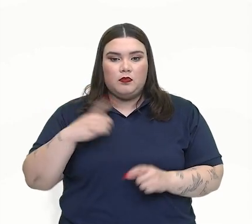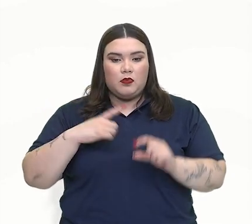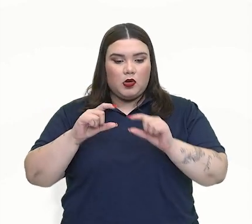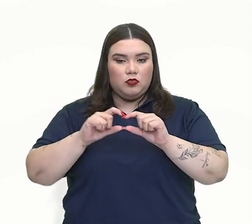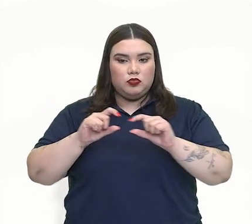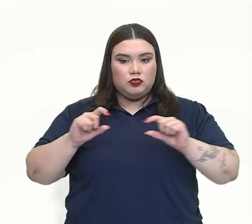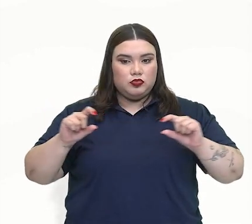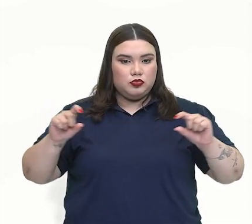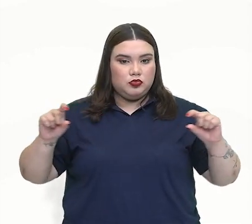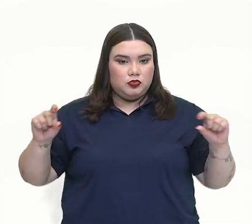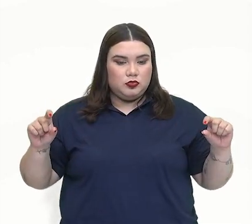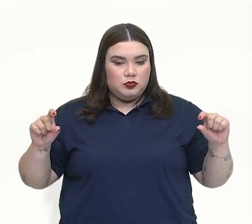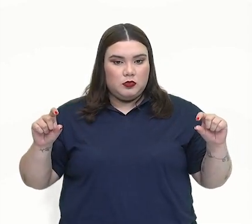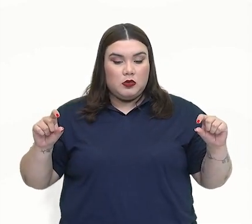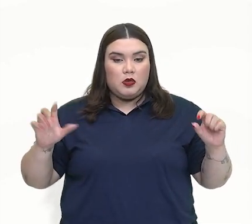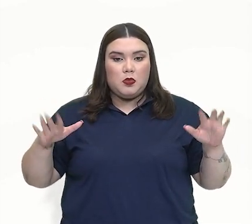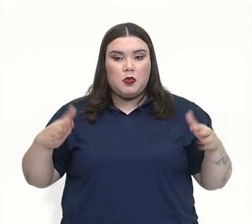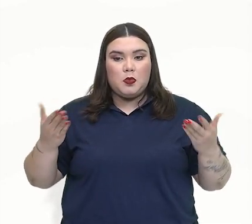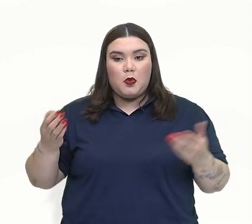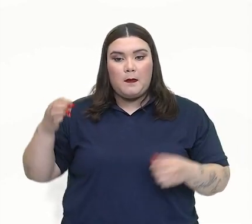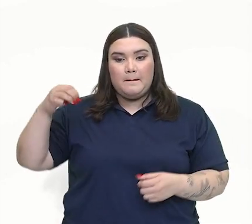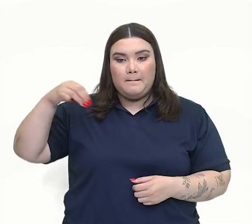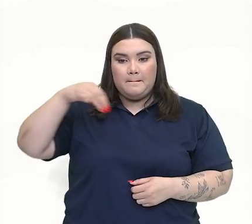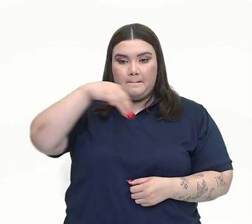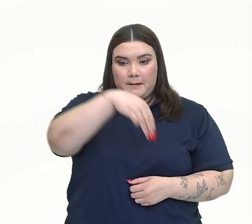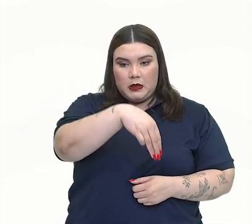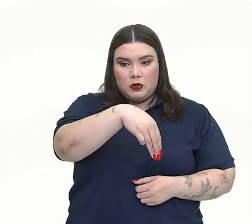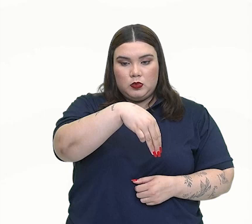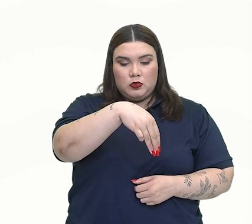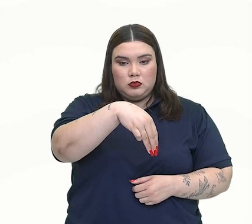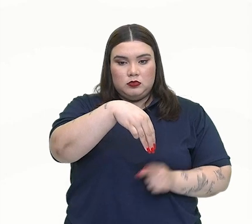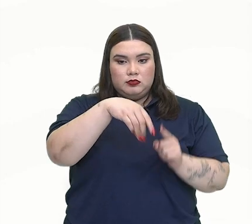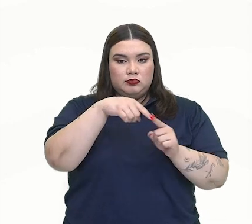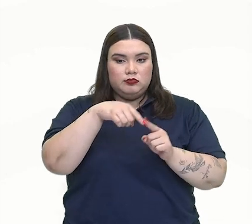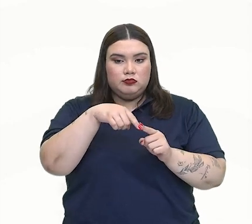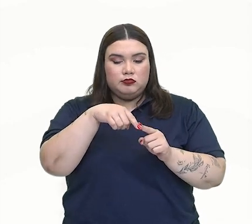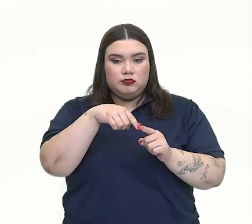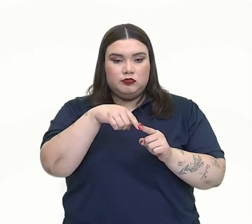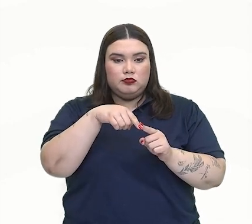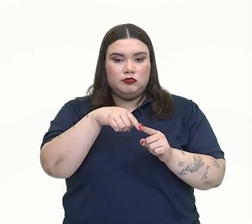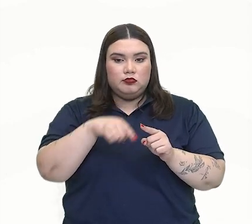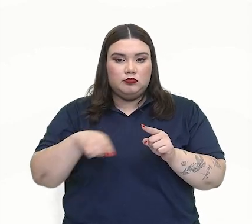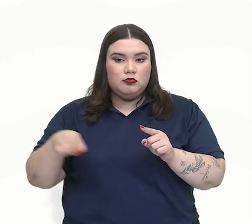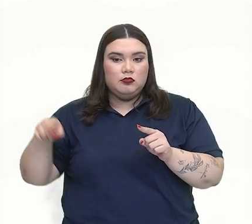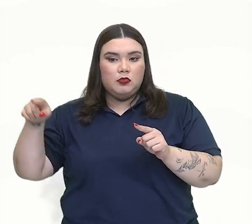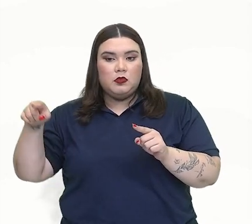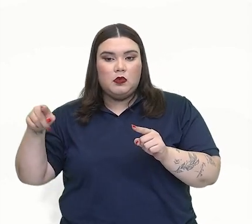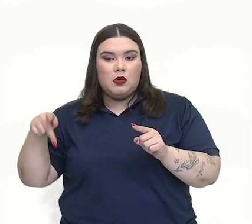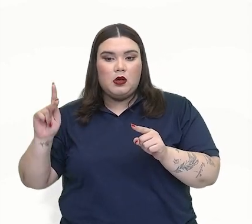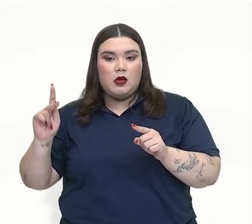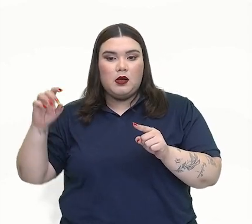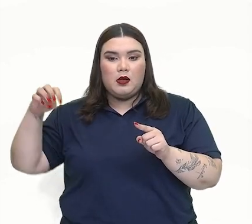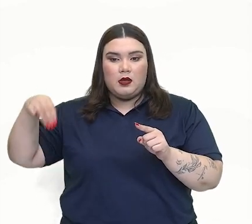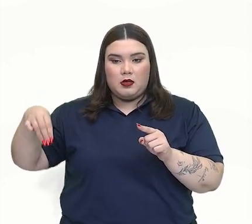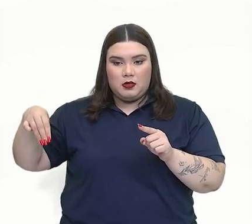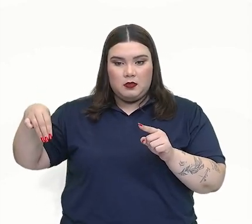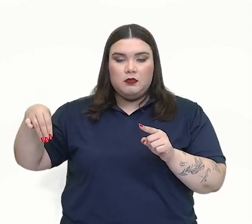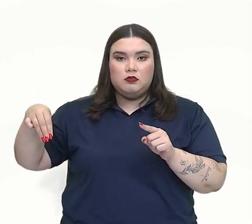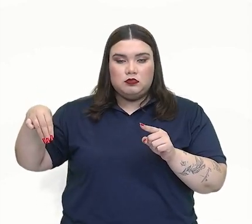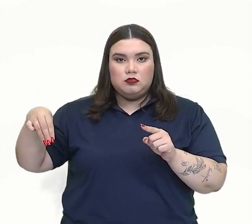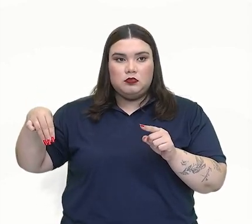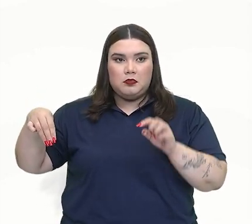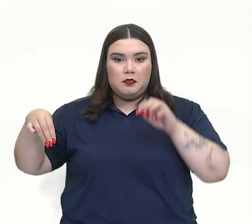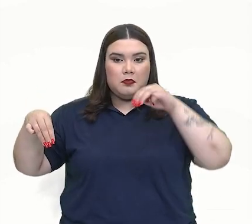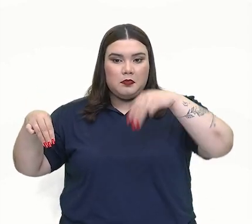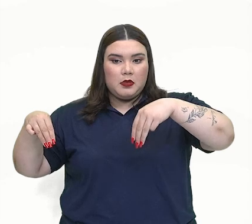beleza? Eu quero converter de metro para quilômetro. Então eu estou bem aqui, ó. Eu estou em metro, quero